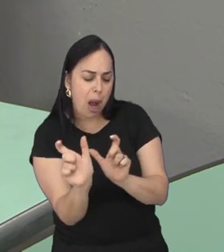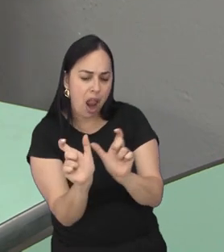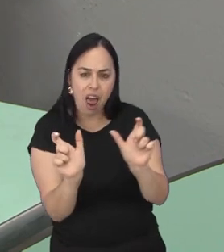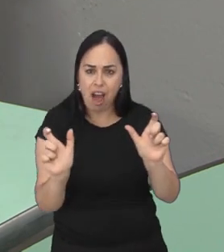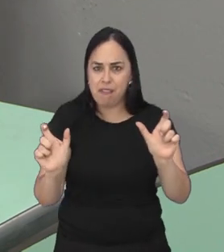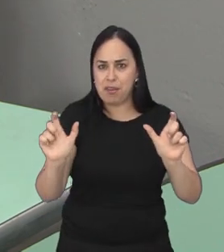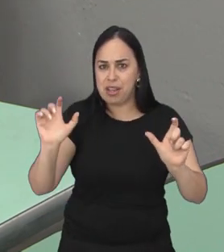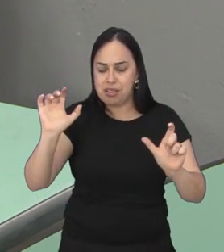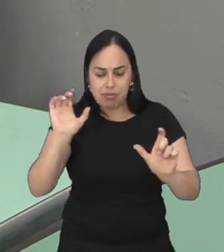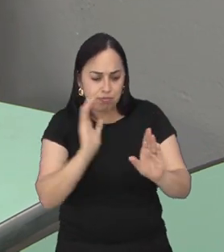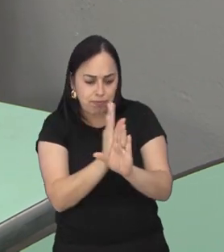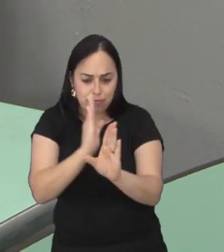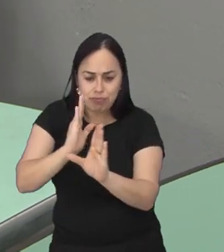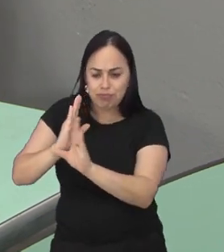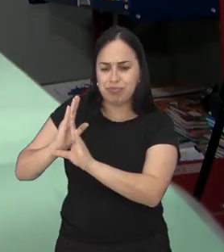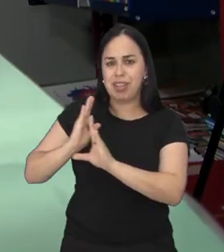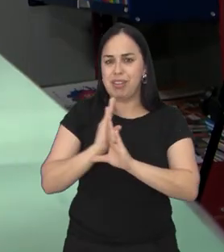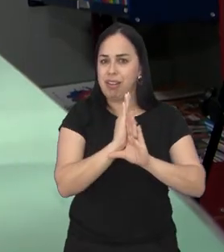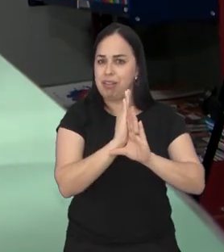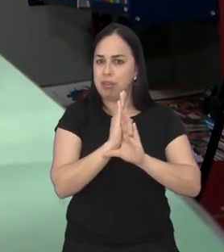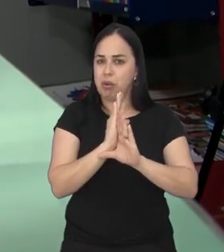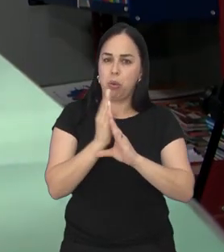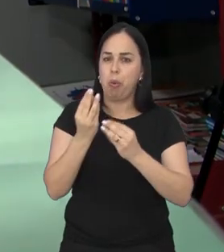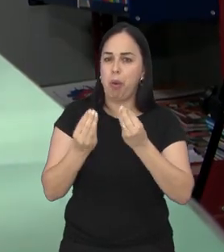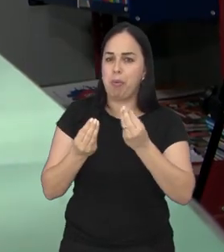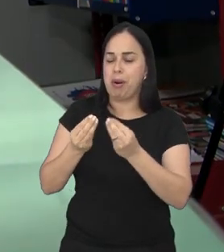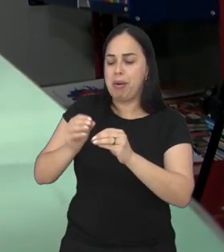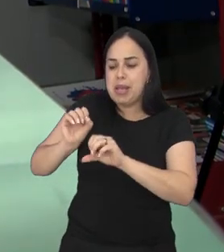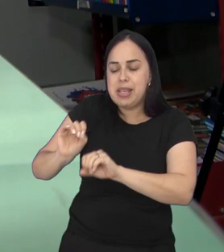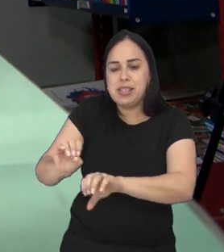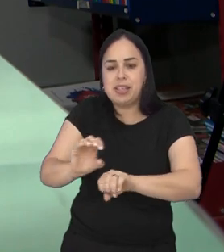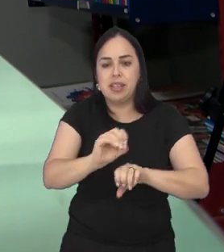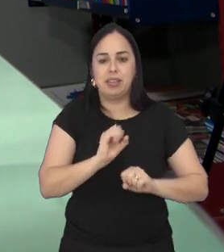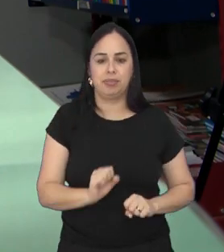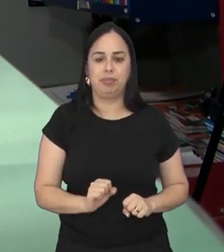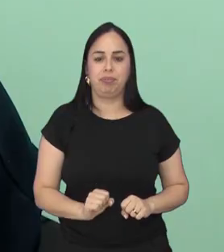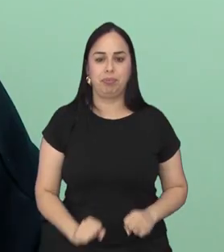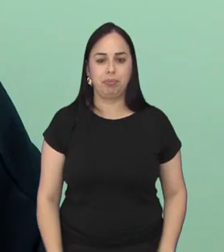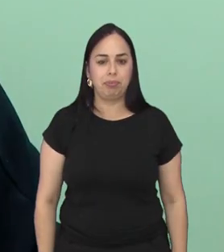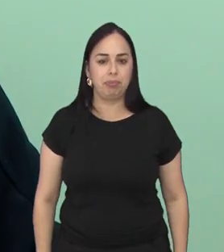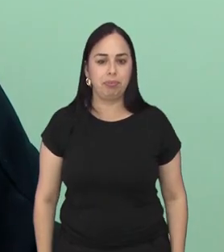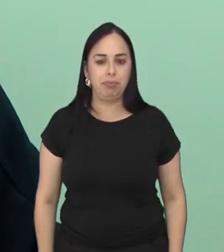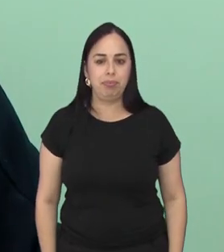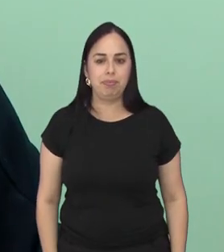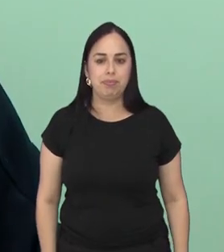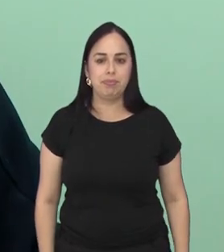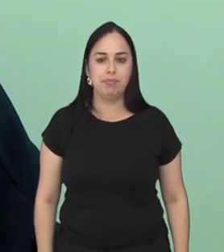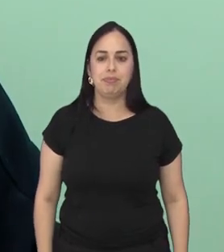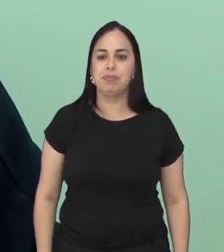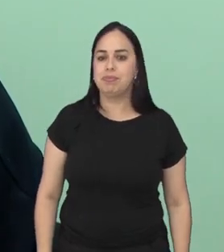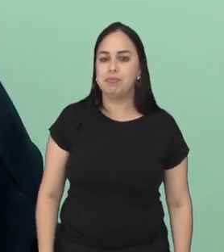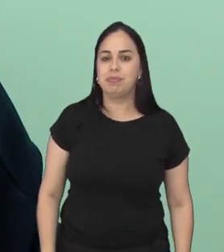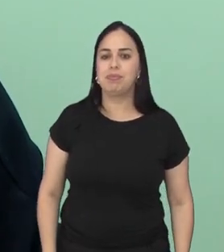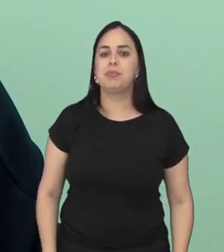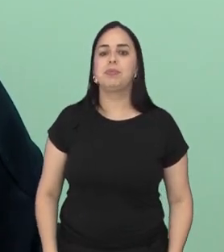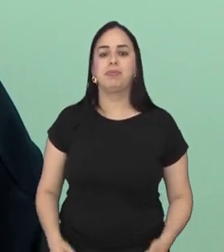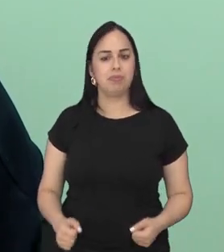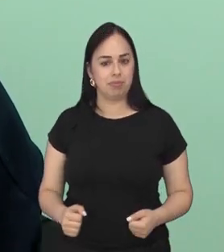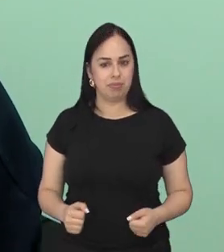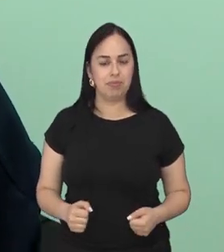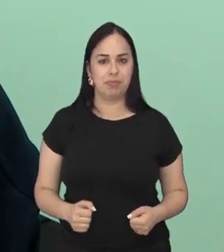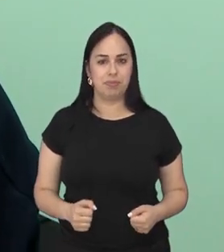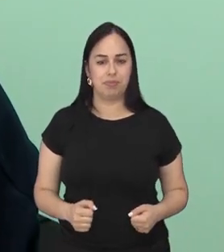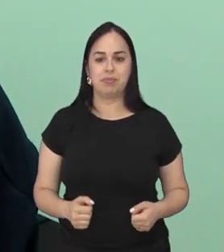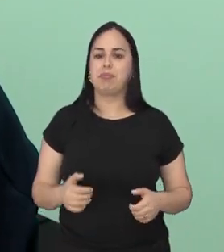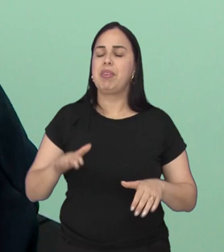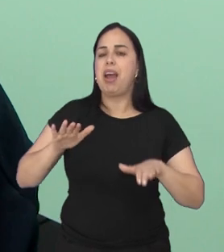descobrem o poder das palavras por meio do processo de alfabetização leio o livro não para não para na